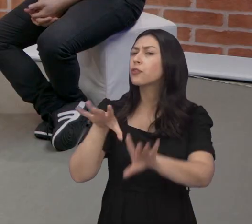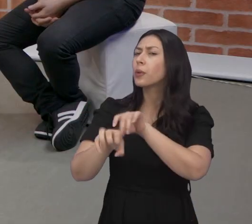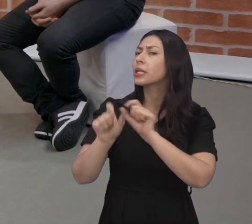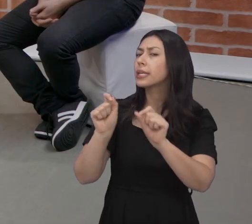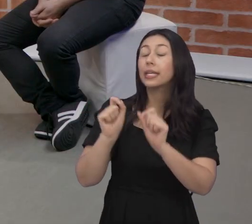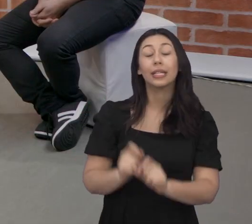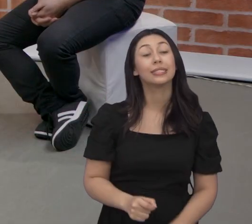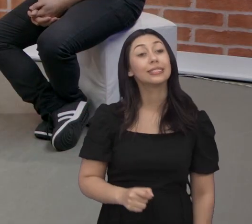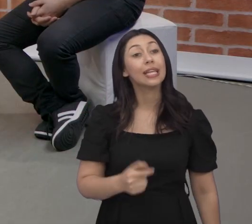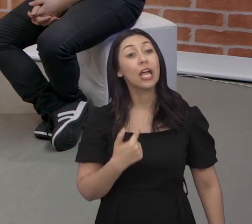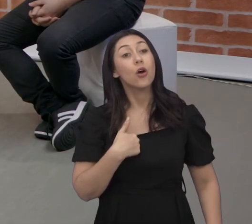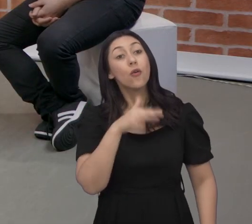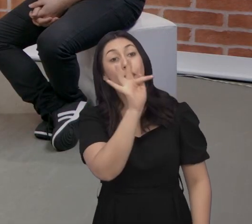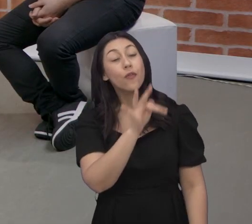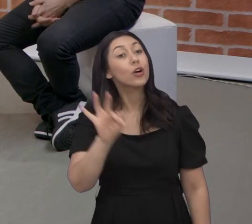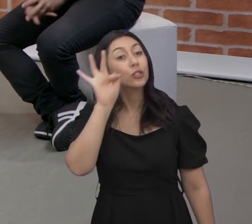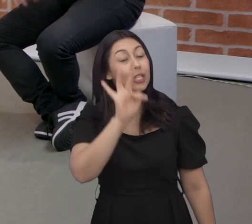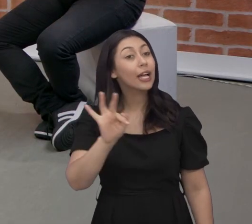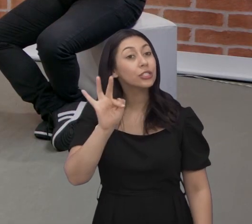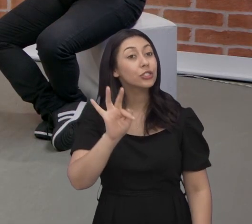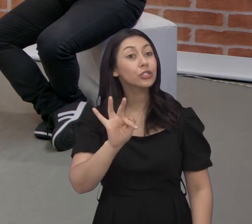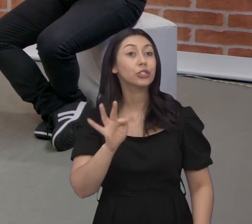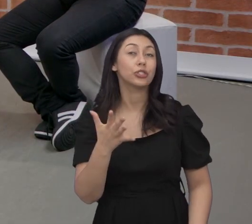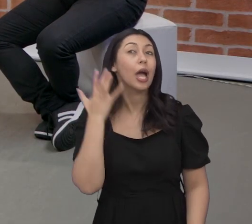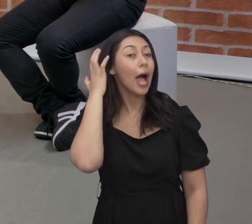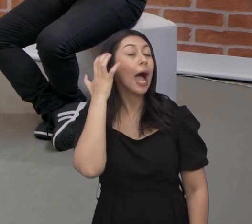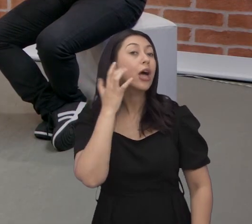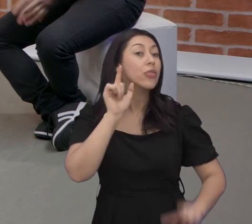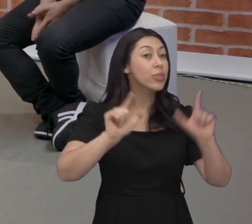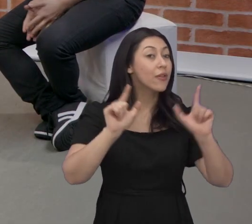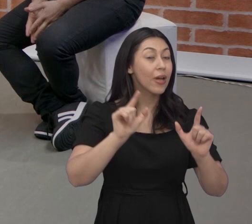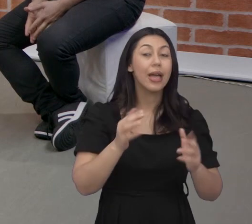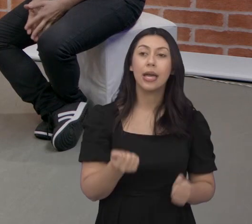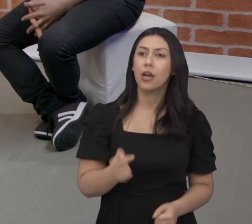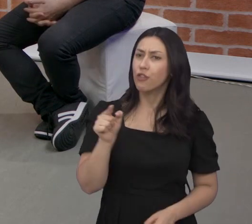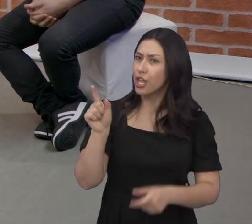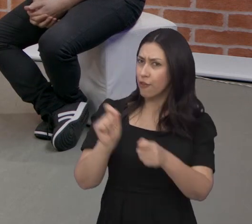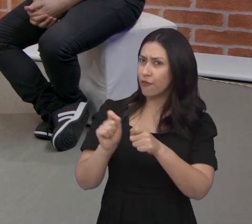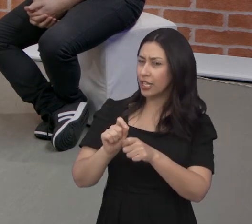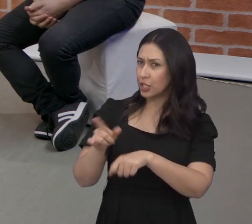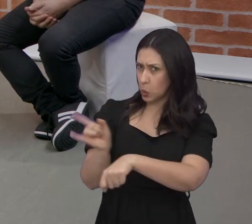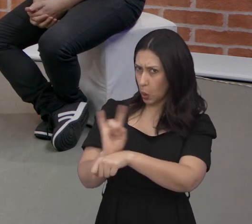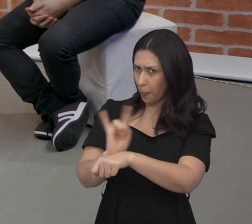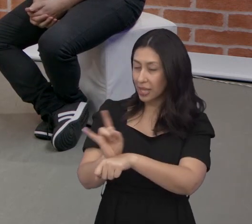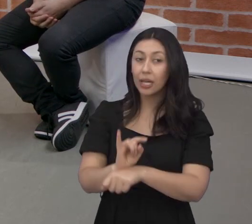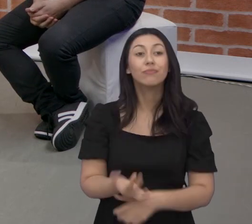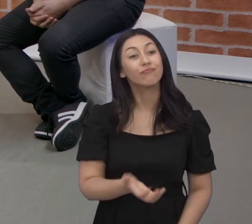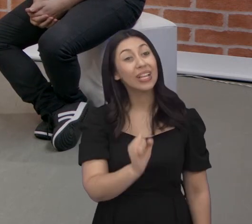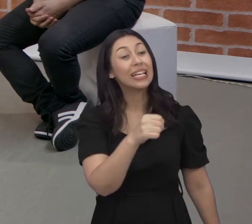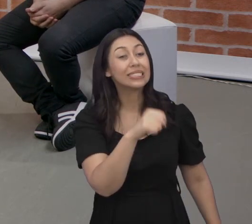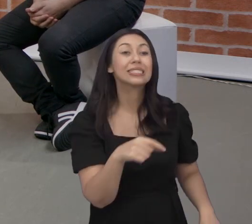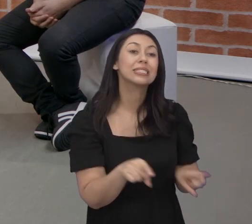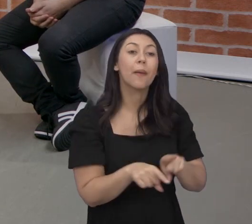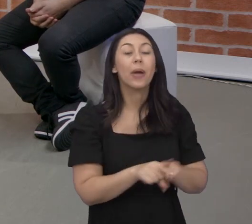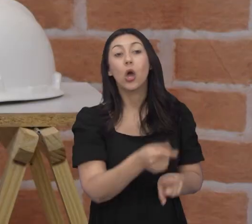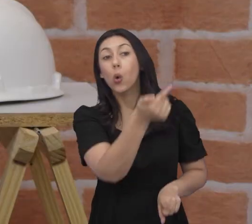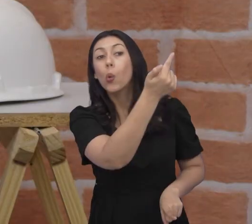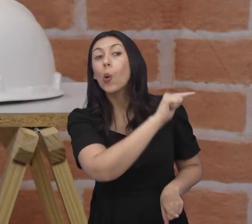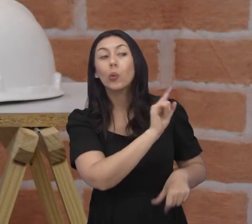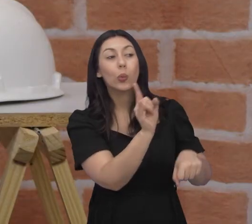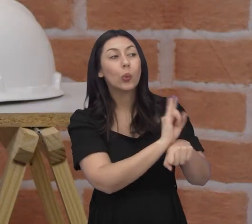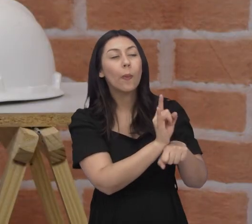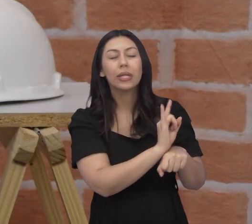em quê? sou formado em rádio e televisão. Então você conseguiu fazer um documentário, é isso? Foi feito um documentário. Que legal. Foi feito um documentário. E Eu daí- até tenho um outro documentário